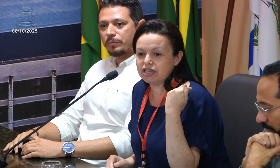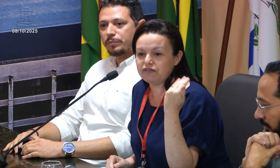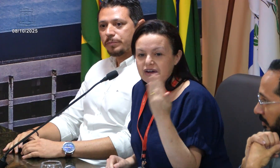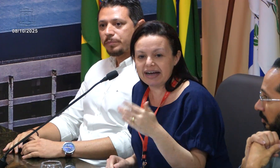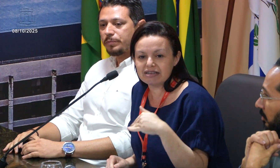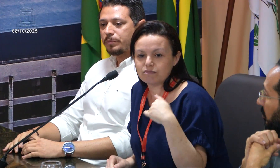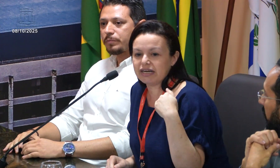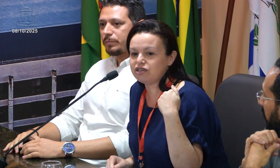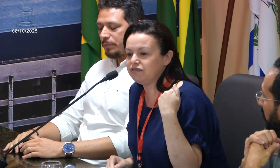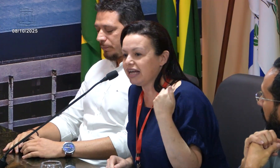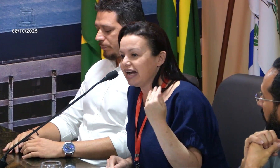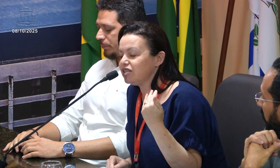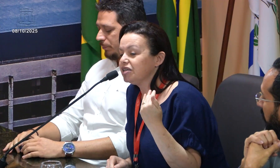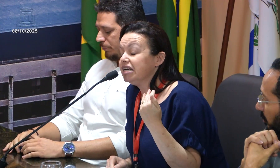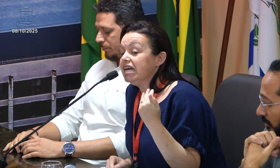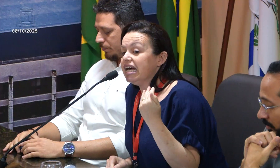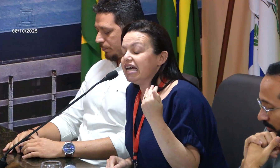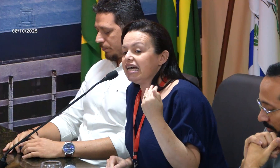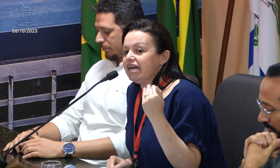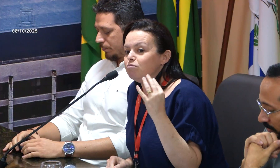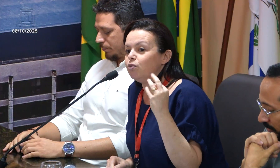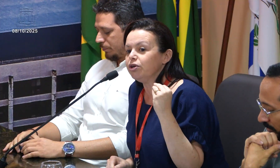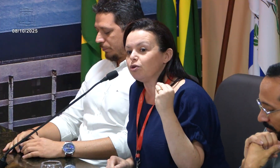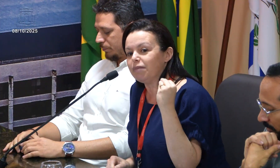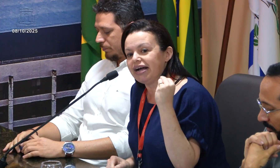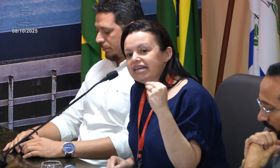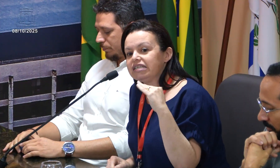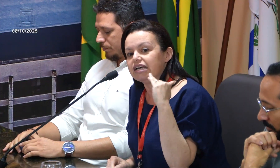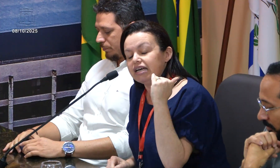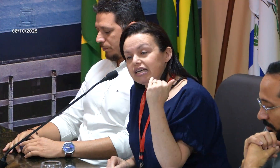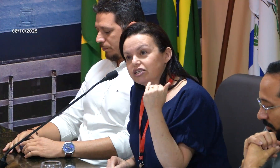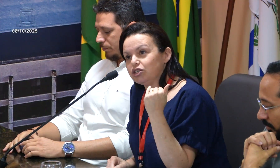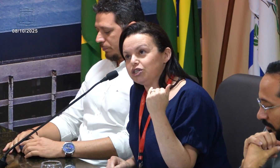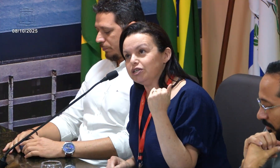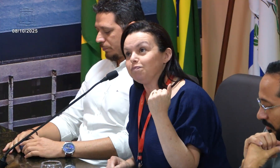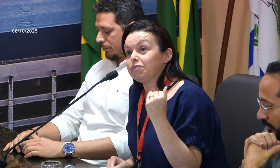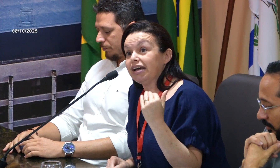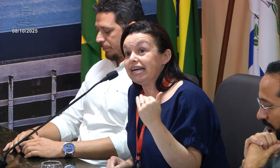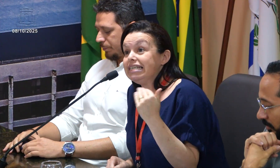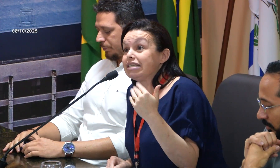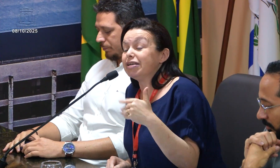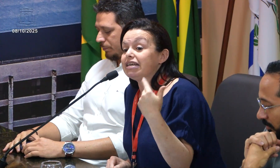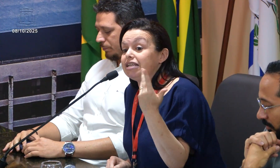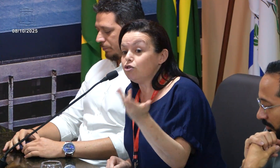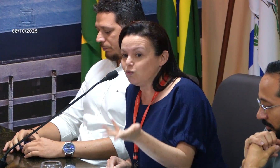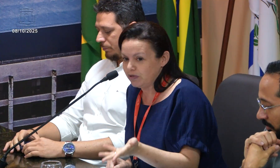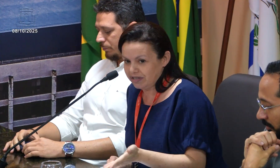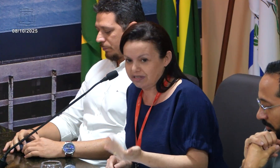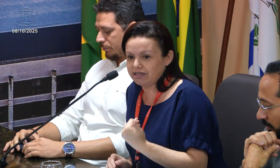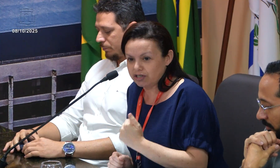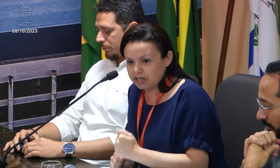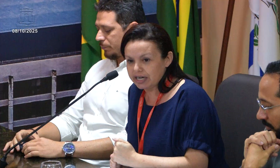agora a gente faz uma atividade muito mais em cima das